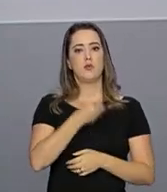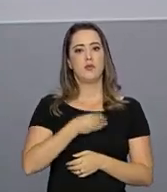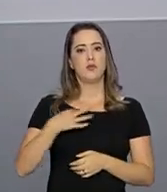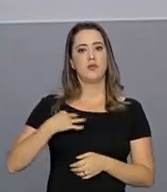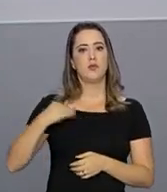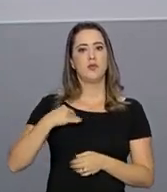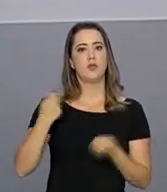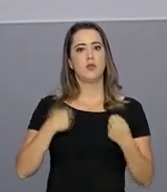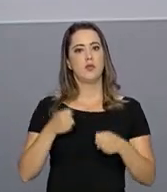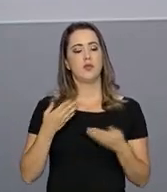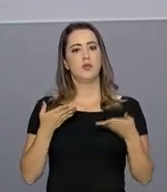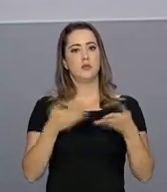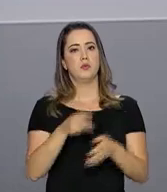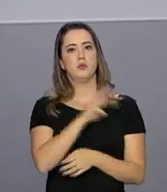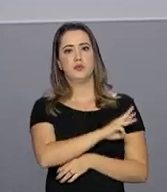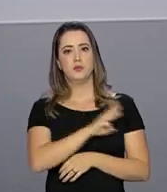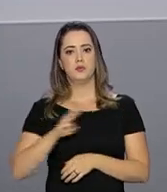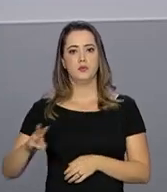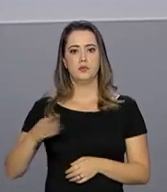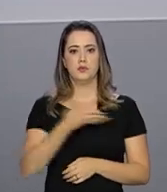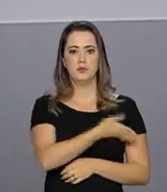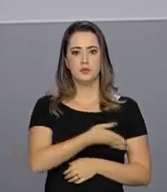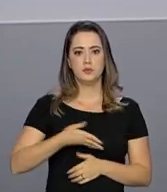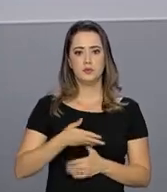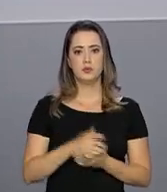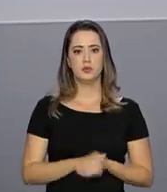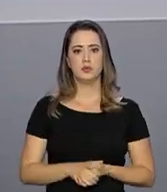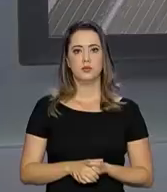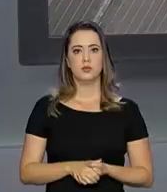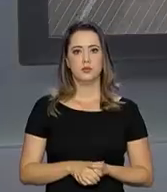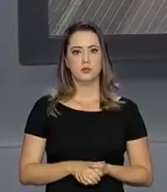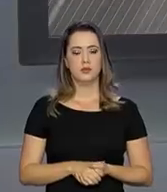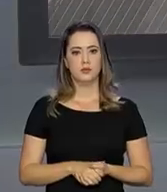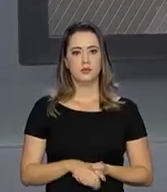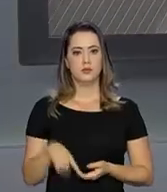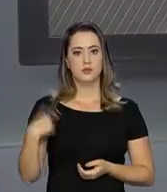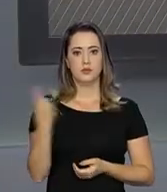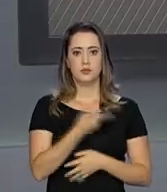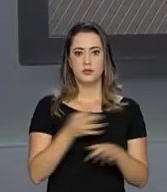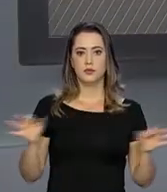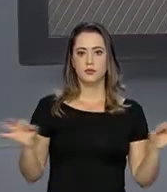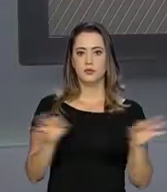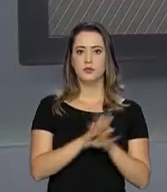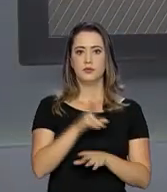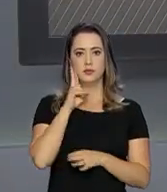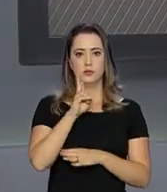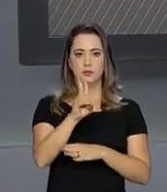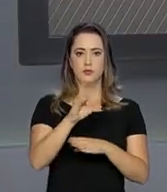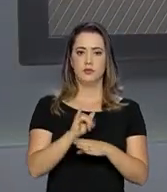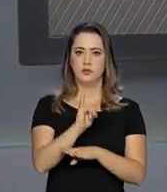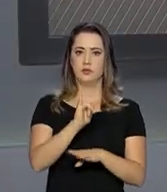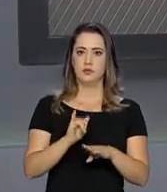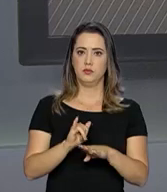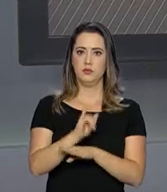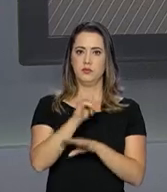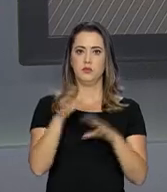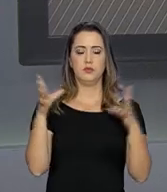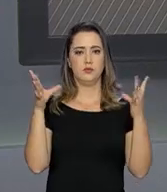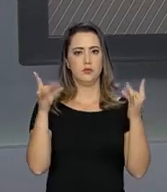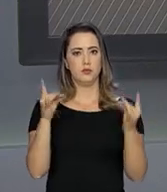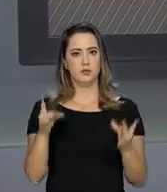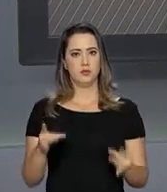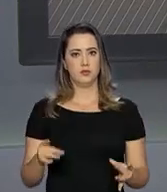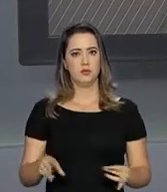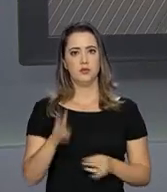deve acessar a página da iniciativa na internet nós ficamos por aqui você pode rever as reportagens